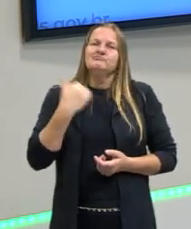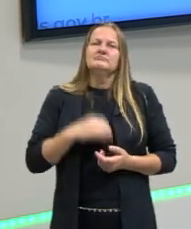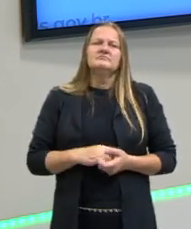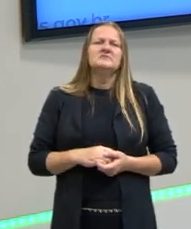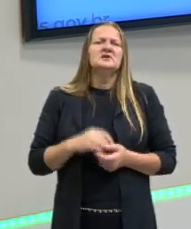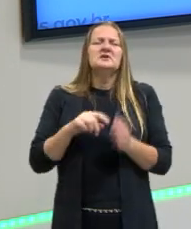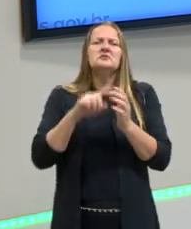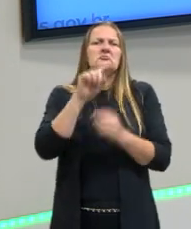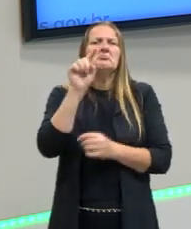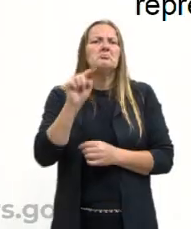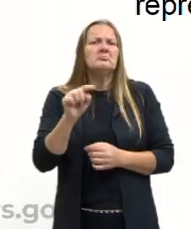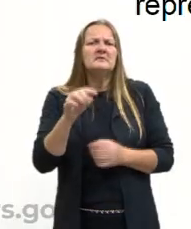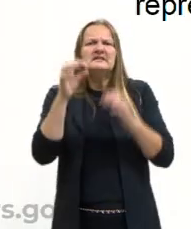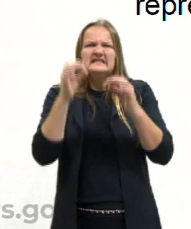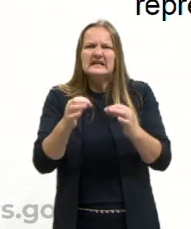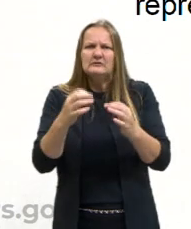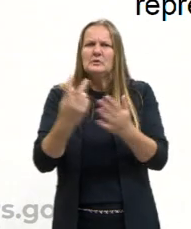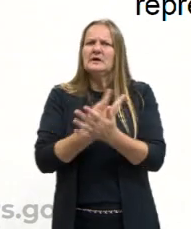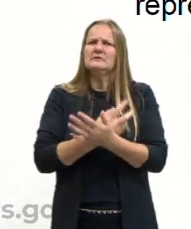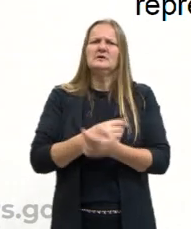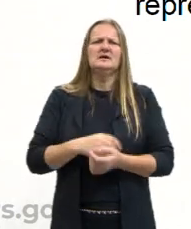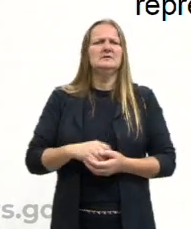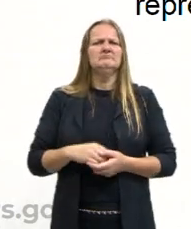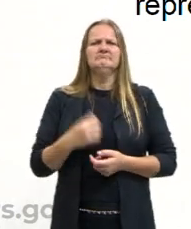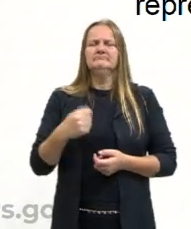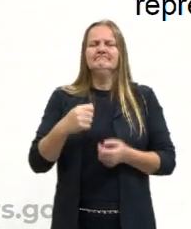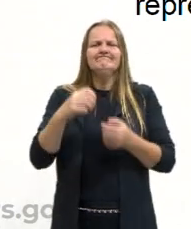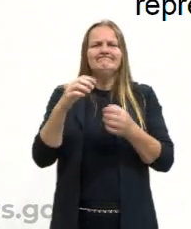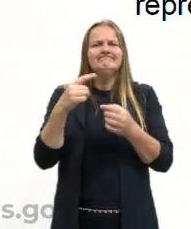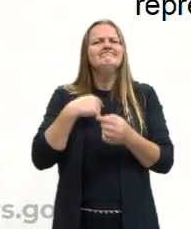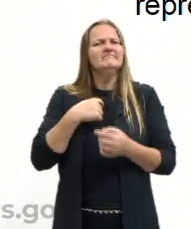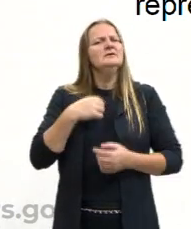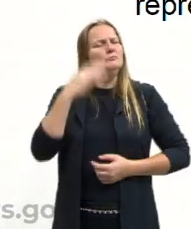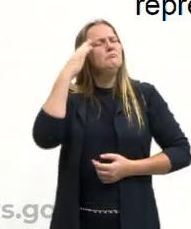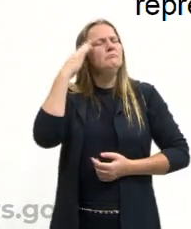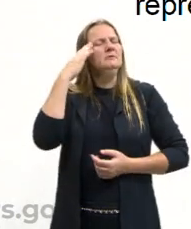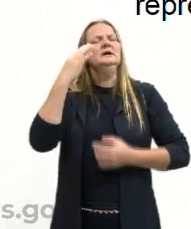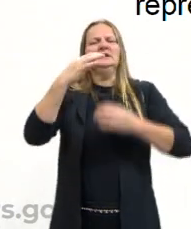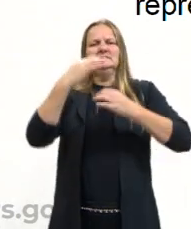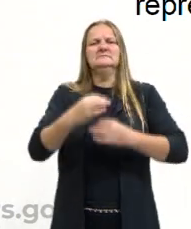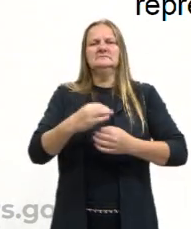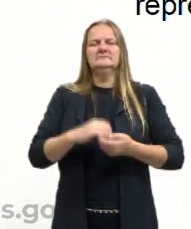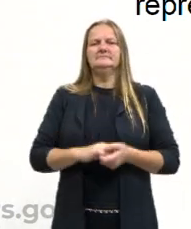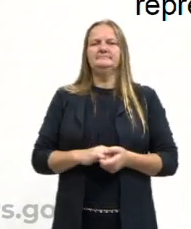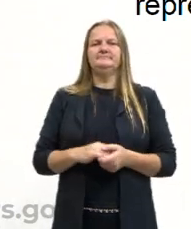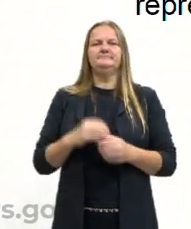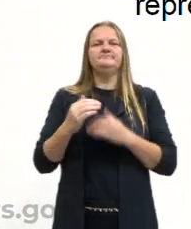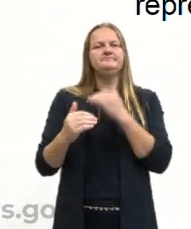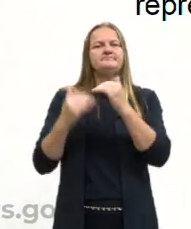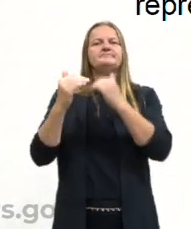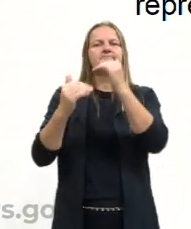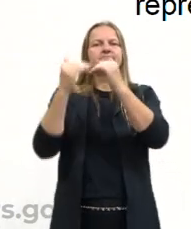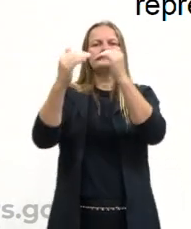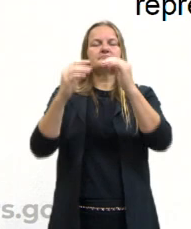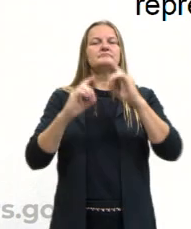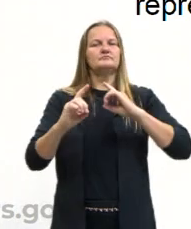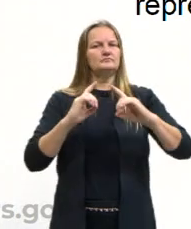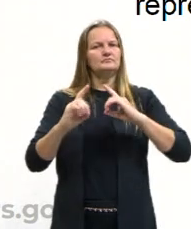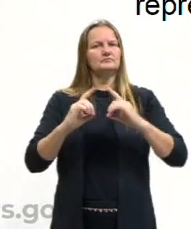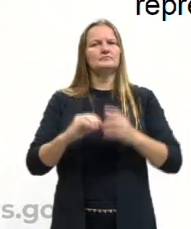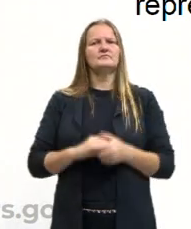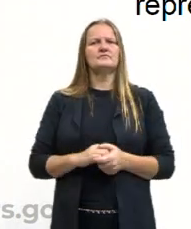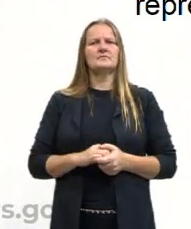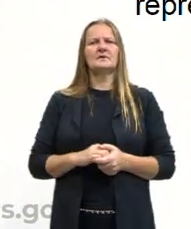se ele está certo errado ele estava convencido que ele estava certo e ele continua nesse diálogo com os próprios